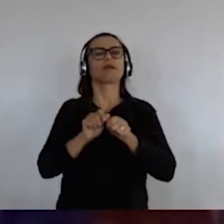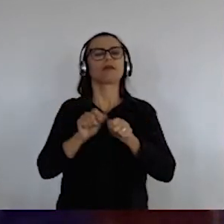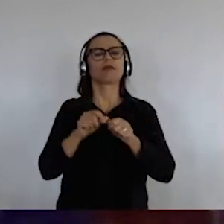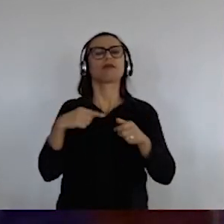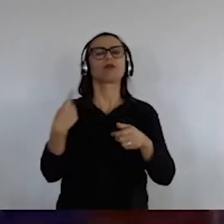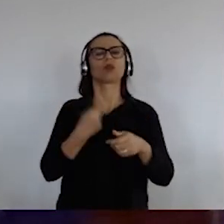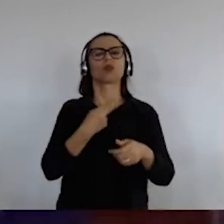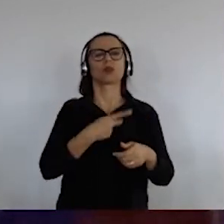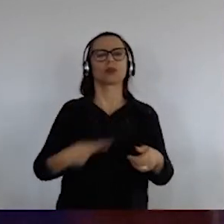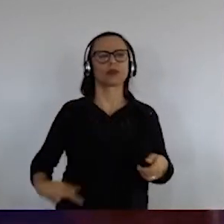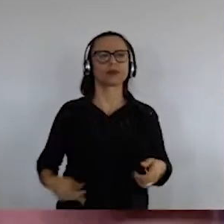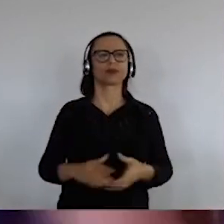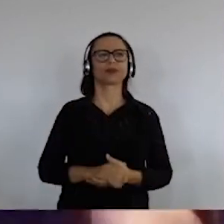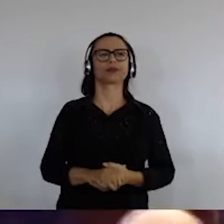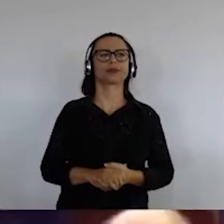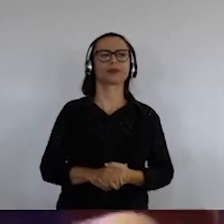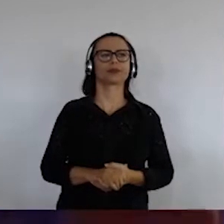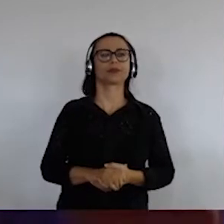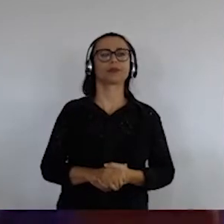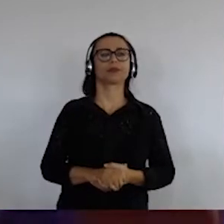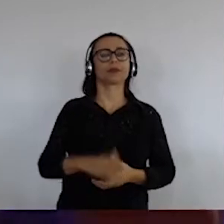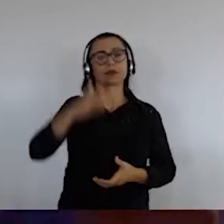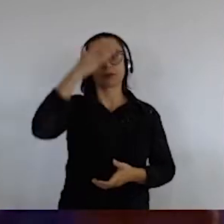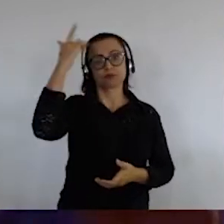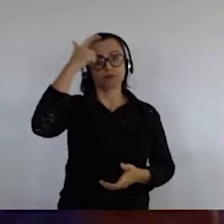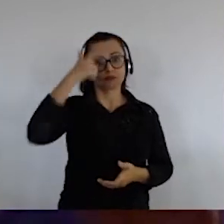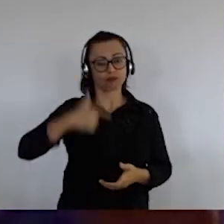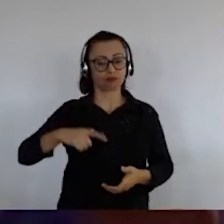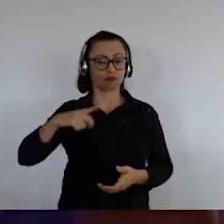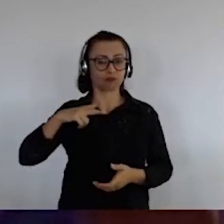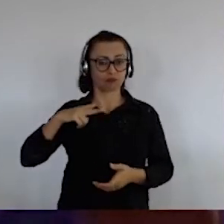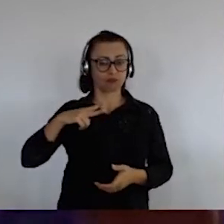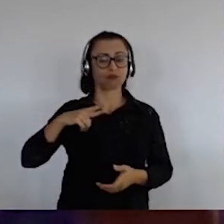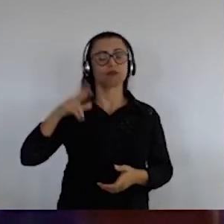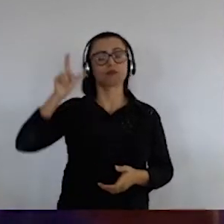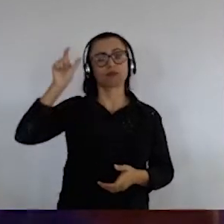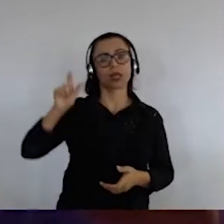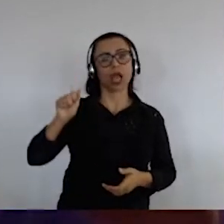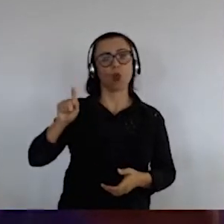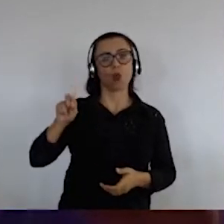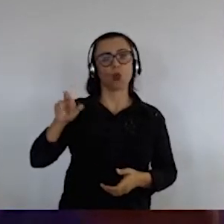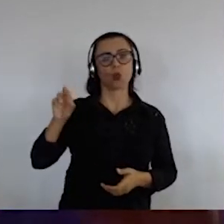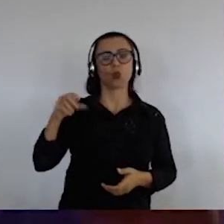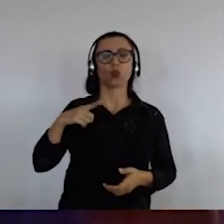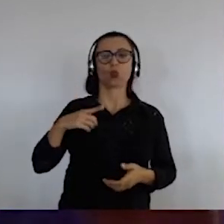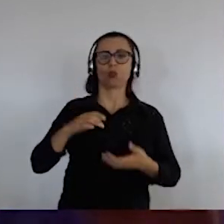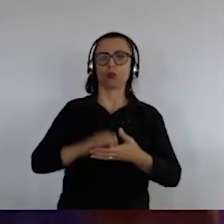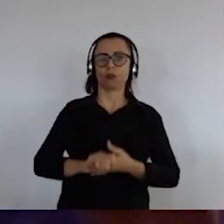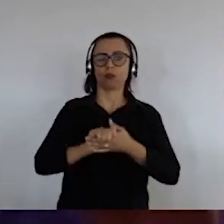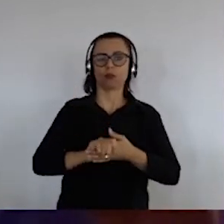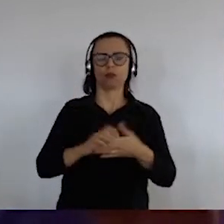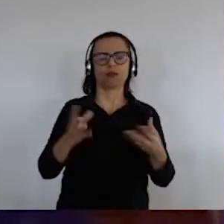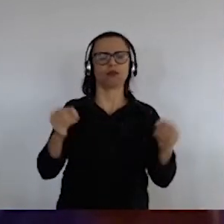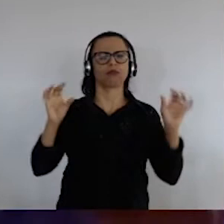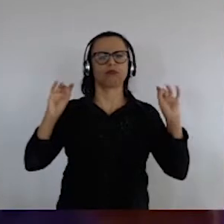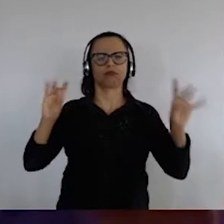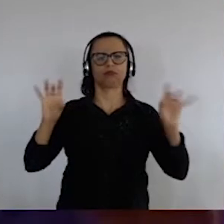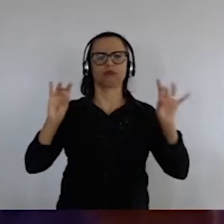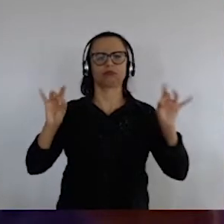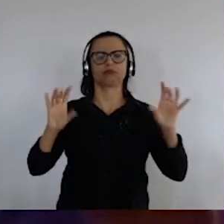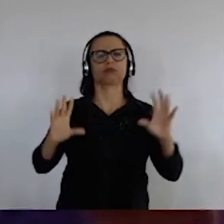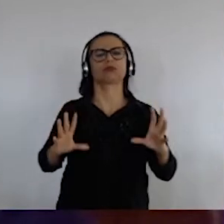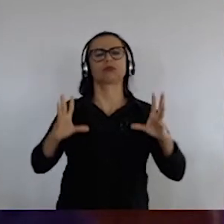Colégio de Presidentes. Na pessoa do presidente Aldo, eu quero também aproveitar para estender um cumprimento muito especial a